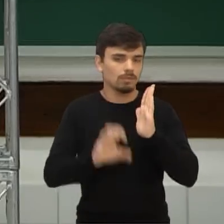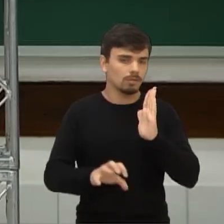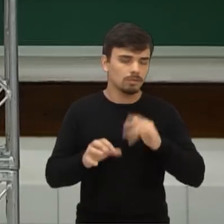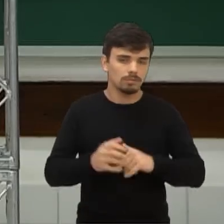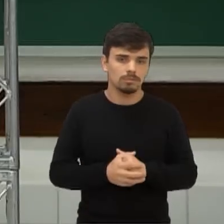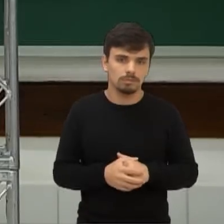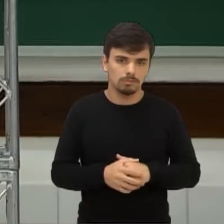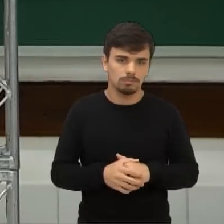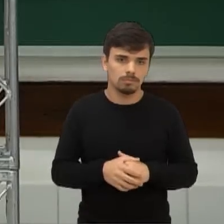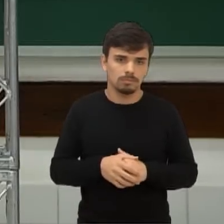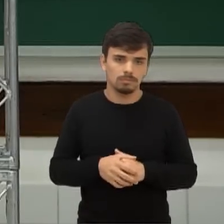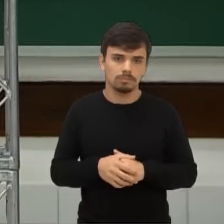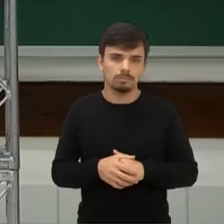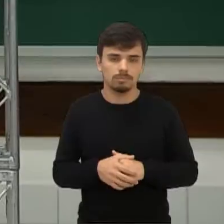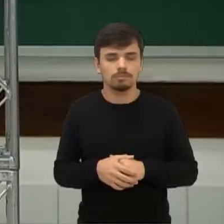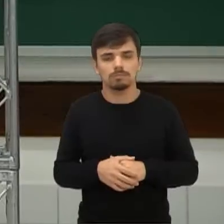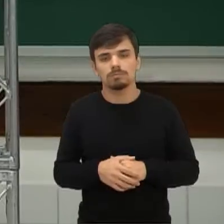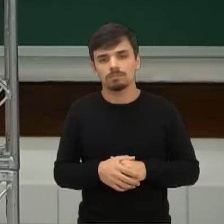Então, olha só.